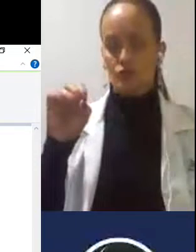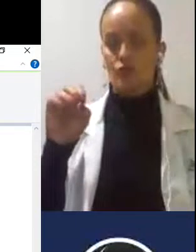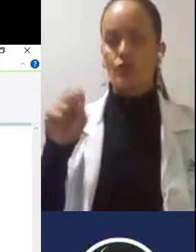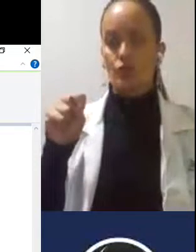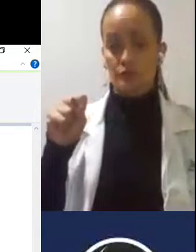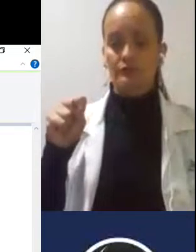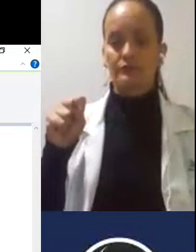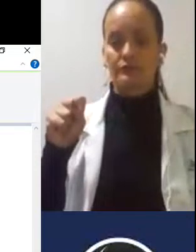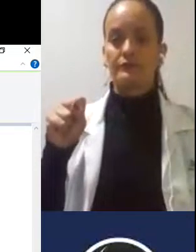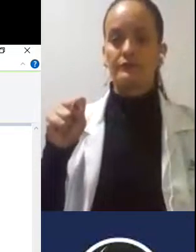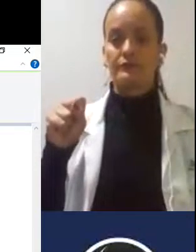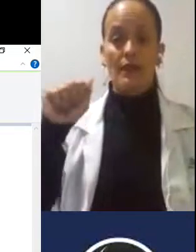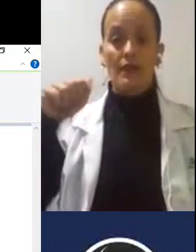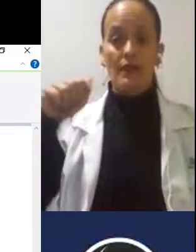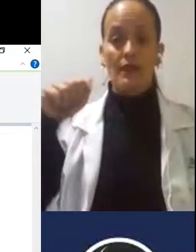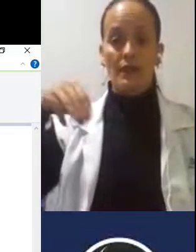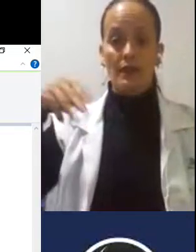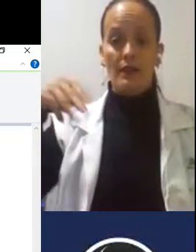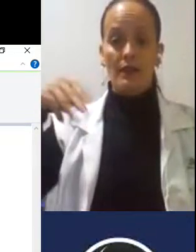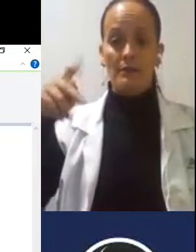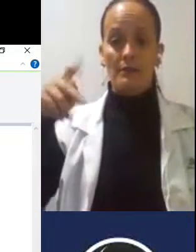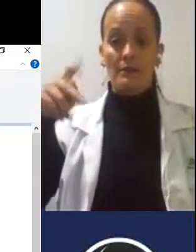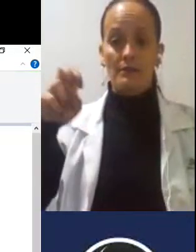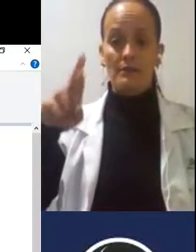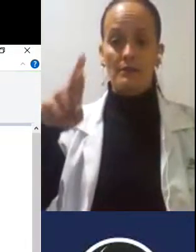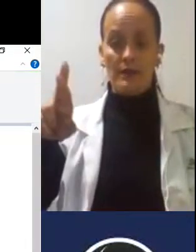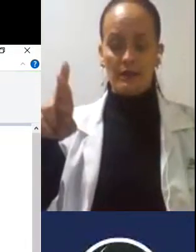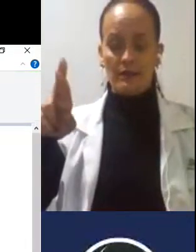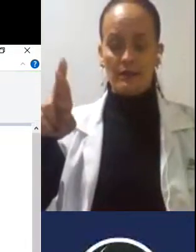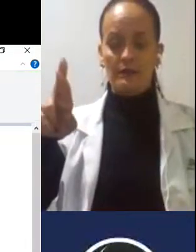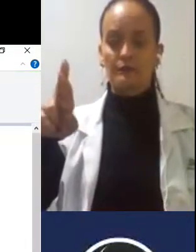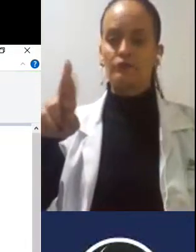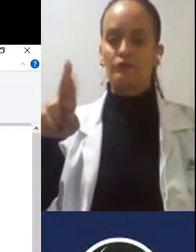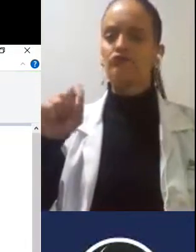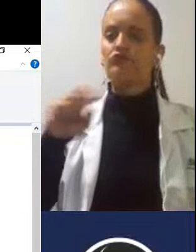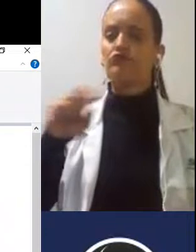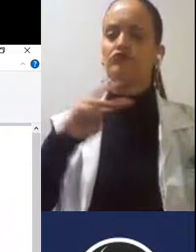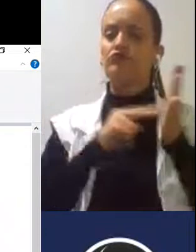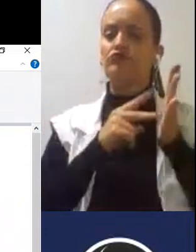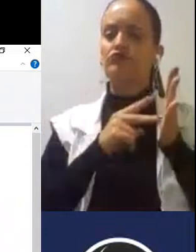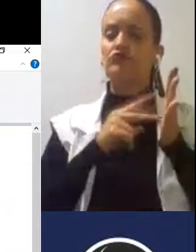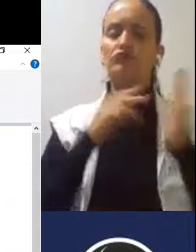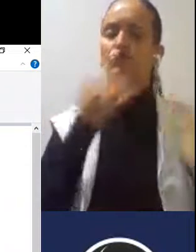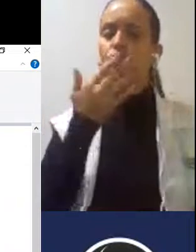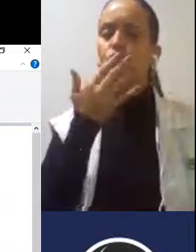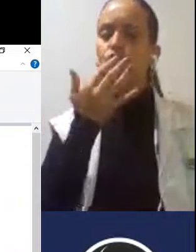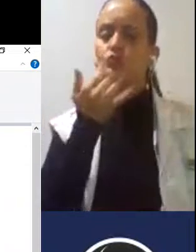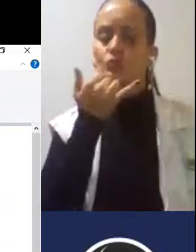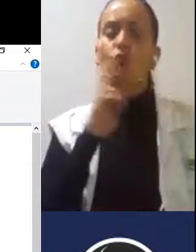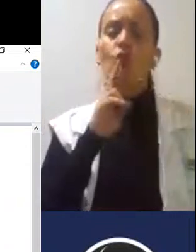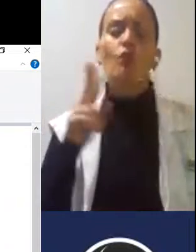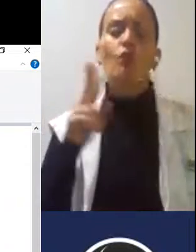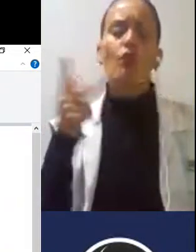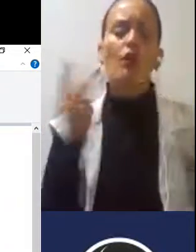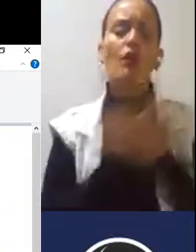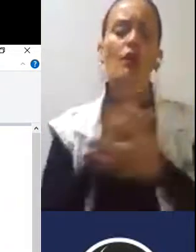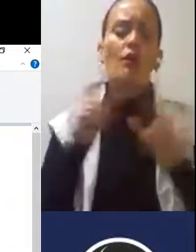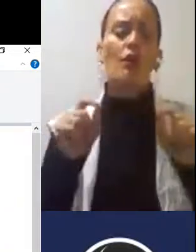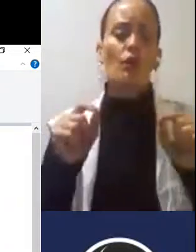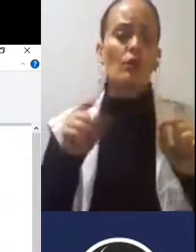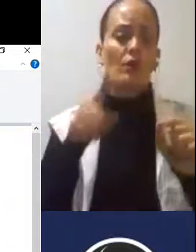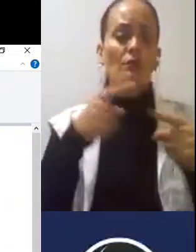ampere. Vamos analisar aqui o que aconteceu. Para uma resistência de 100 ohms, a minha corrente, a circulação